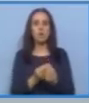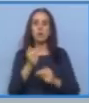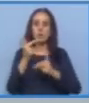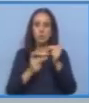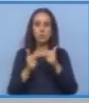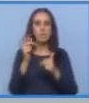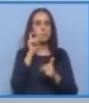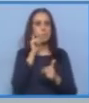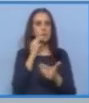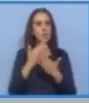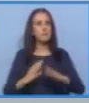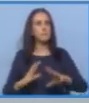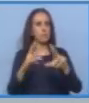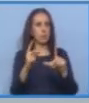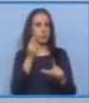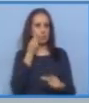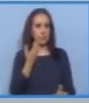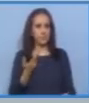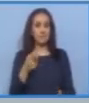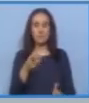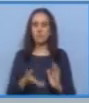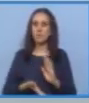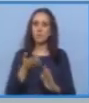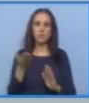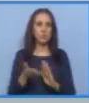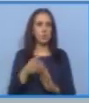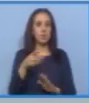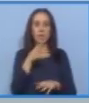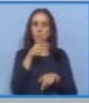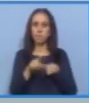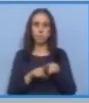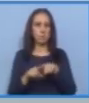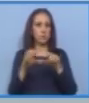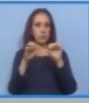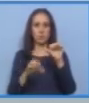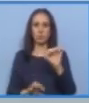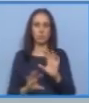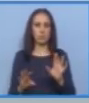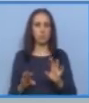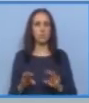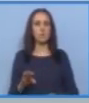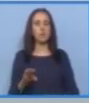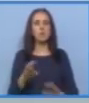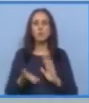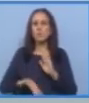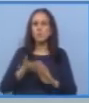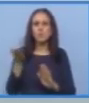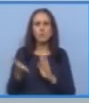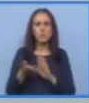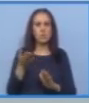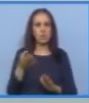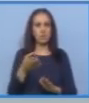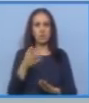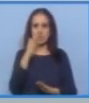construtivamente, para melhorar? Acho que isso é urgente como discurso político, é urgente em